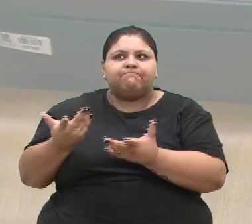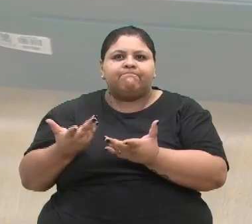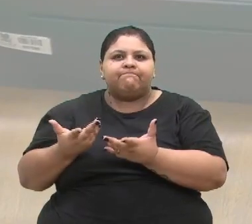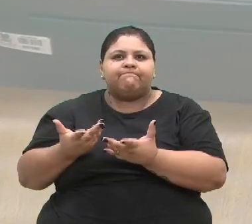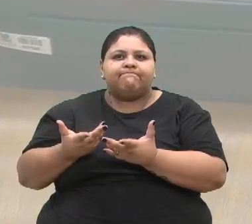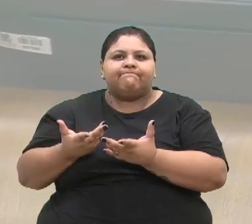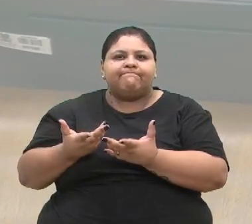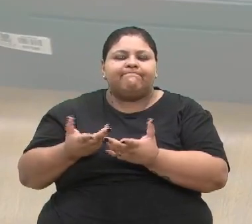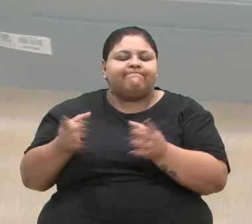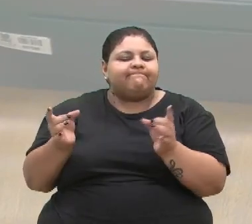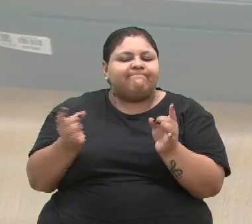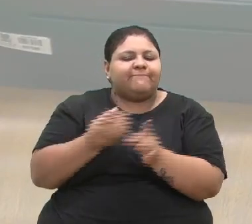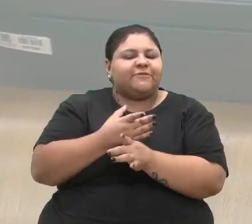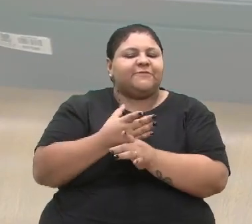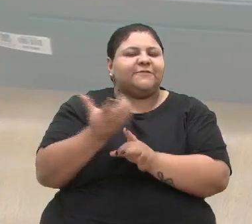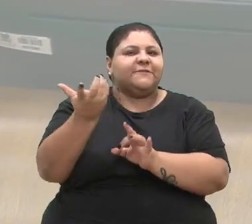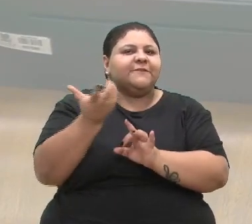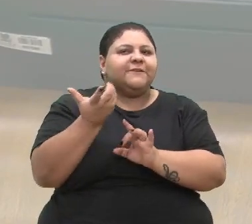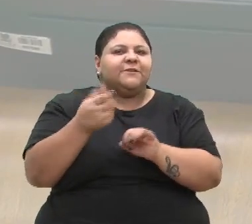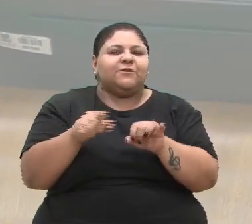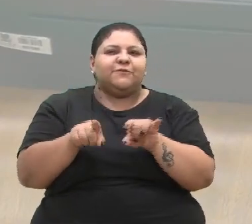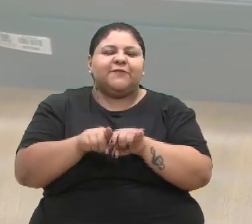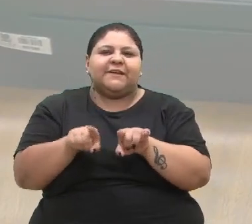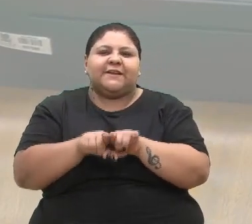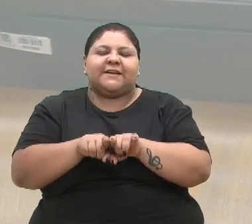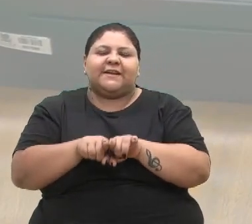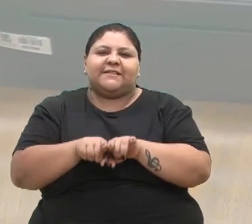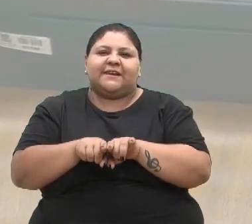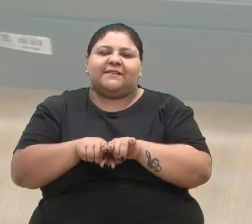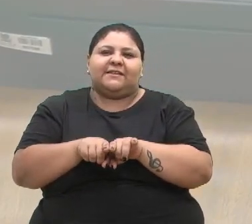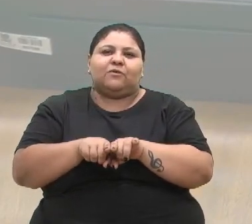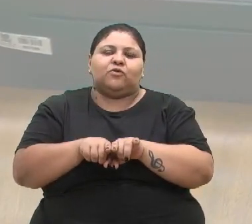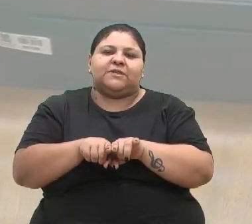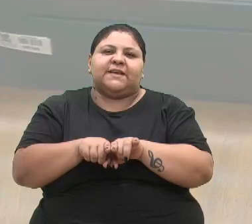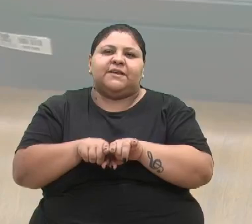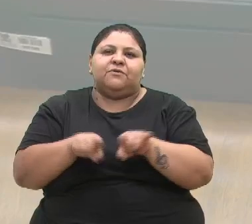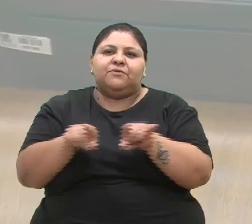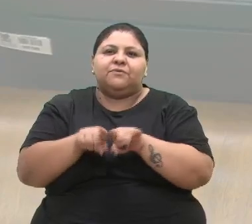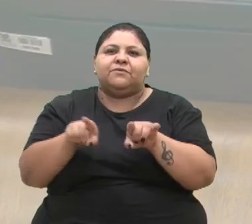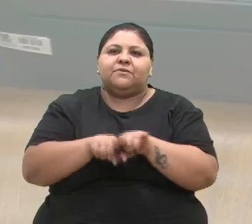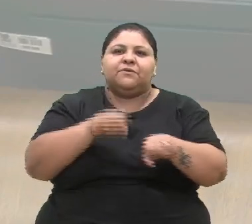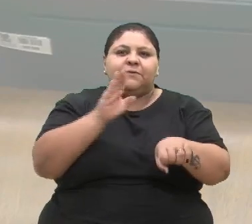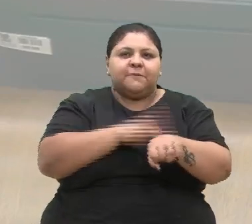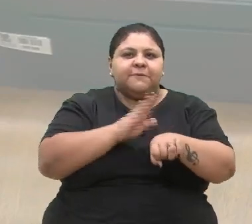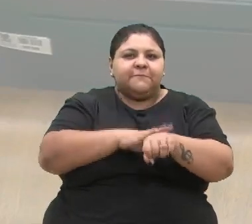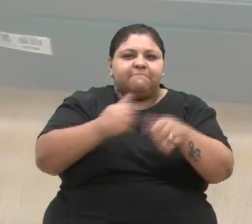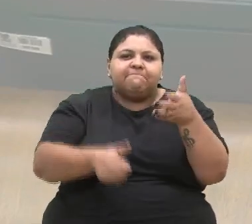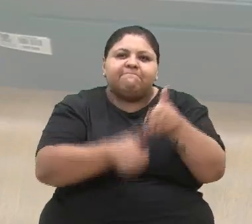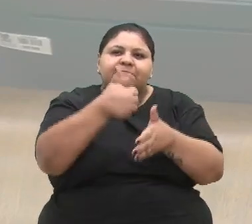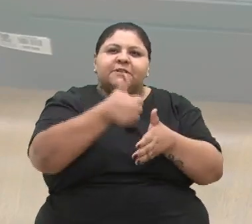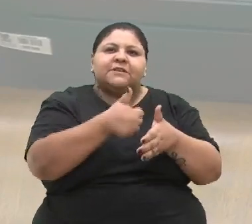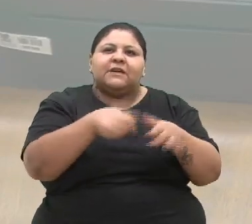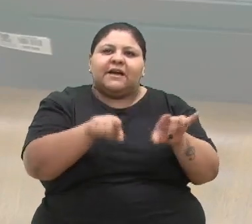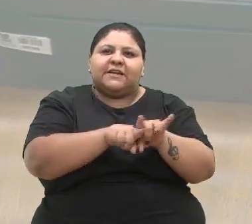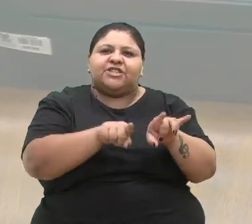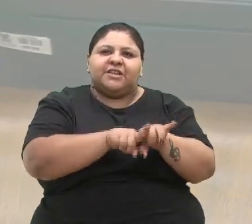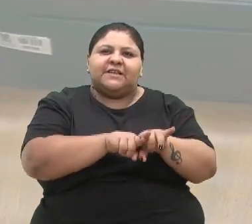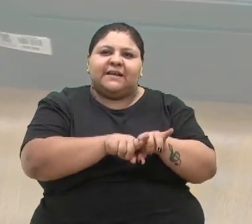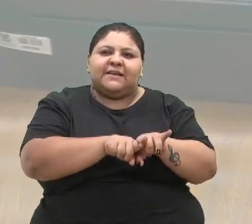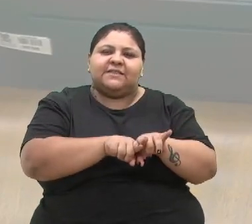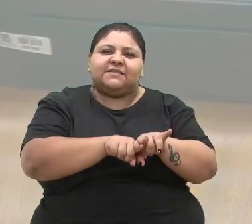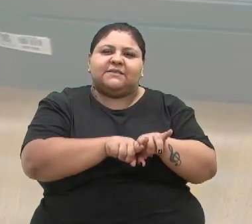gratificante, né, vereador Bortola? Que quando a Casa Legislativa consegue, né, um sucesso desses aí, tenho certeza absoluta que pela